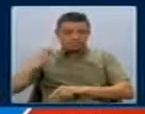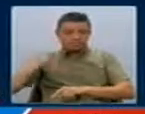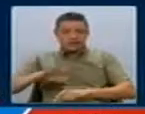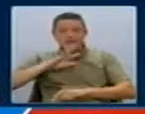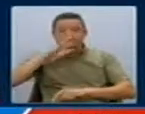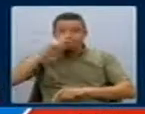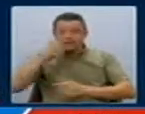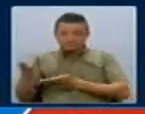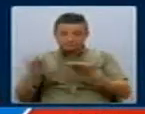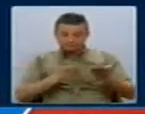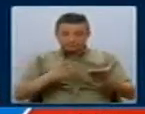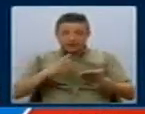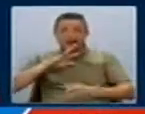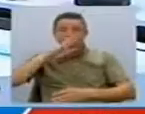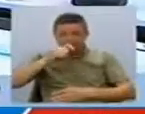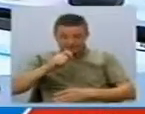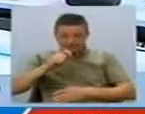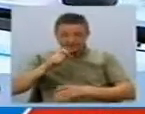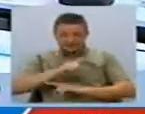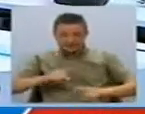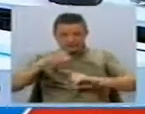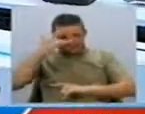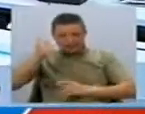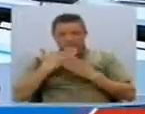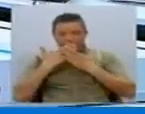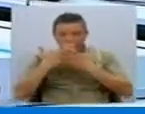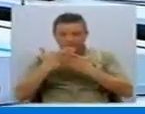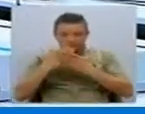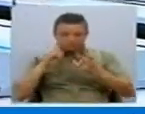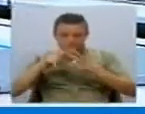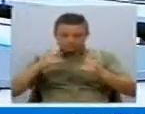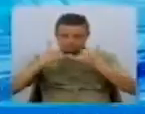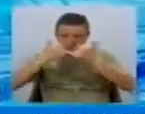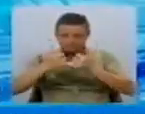o cosmos à mãe. Aqui fica essa sugestão. Miguel, obrigada e até ao próximo fim de semana.